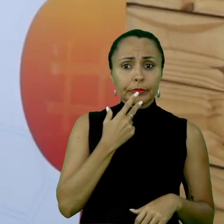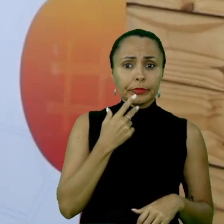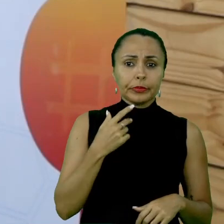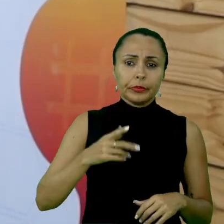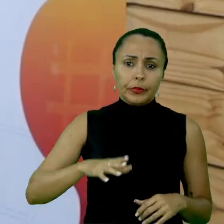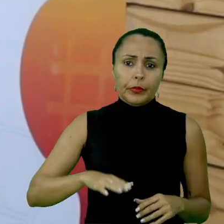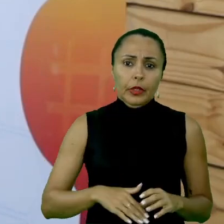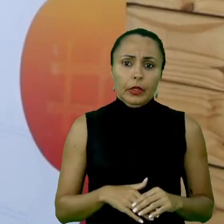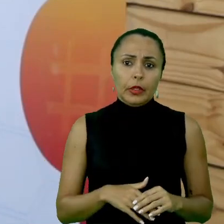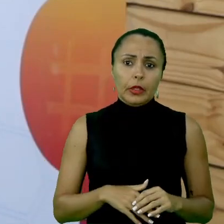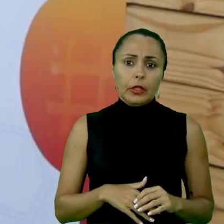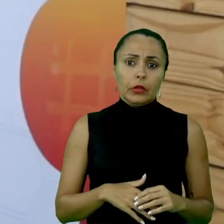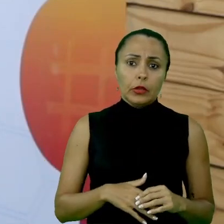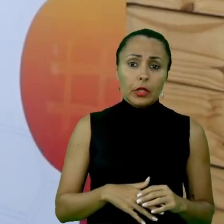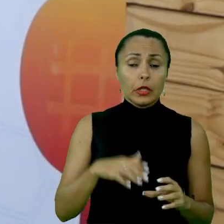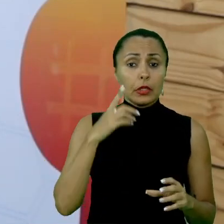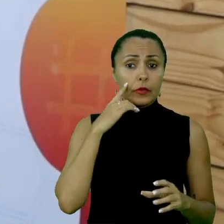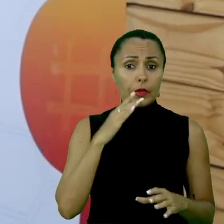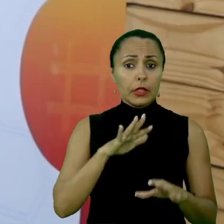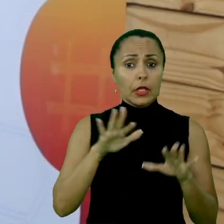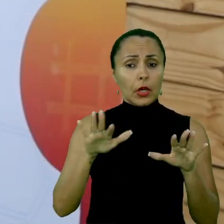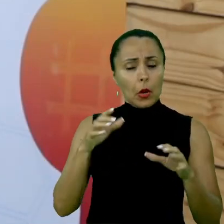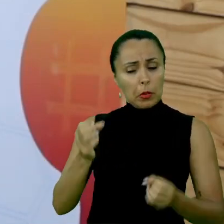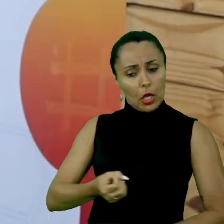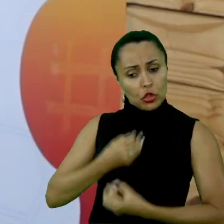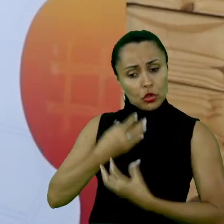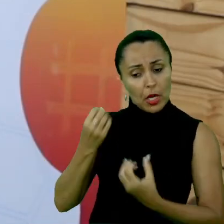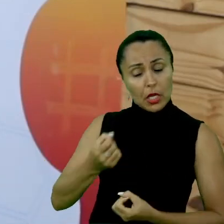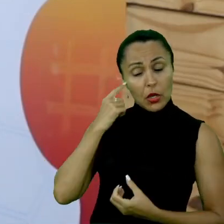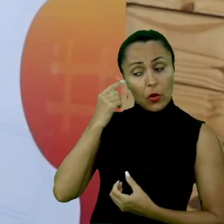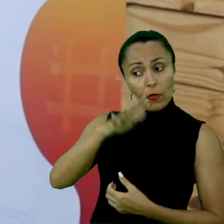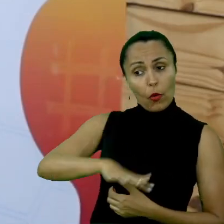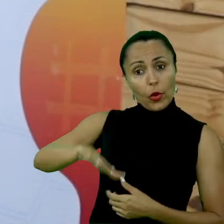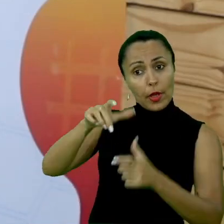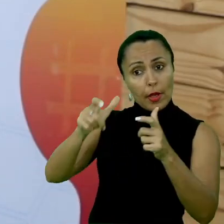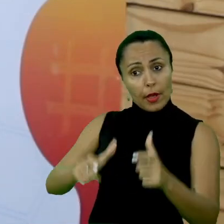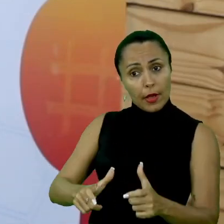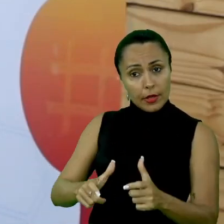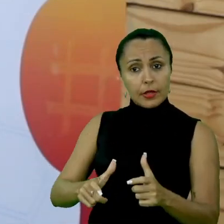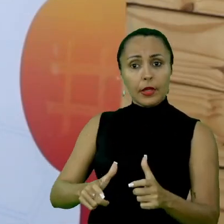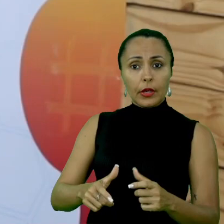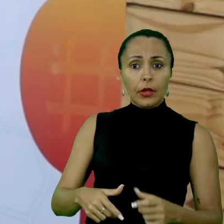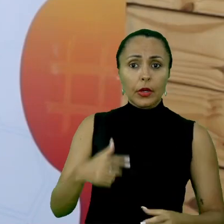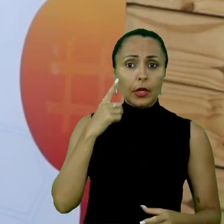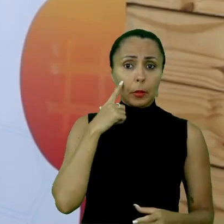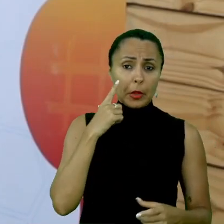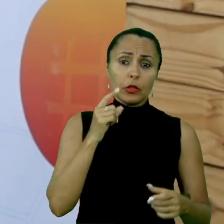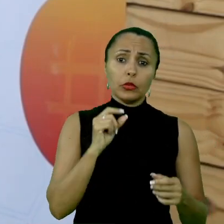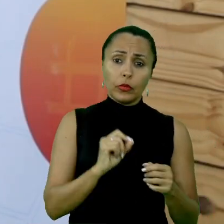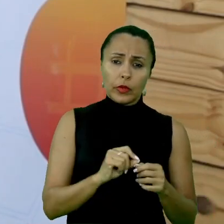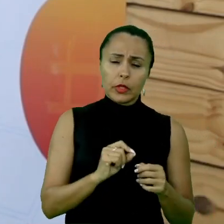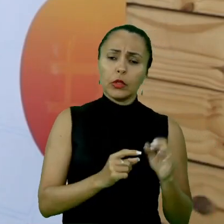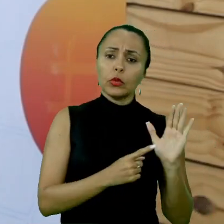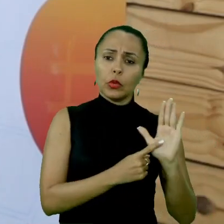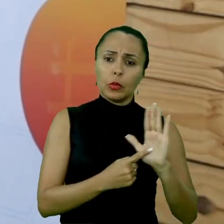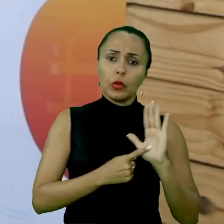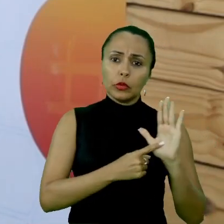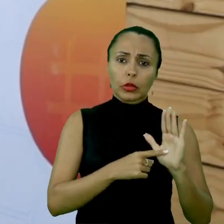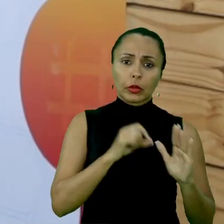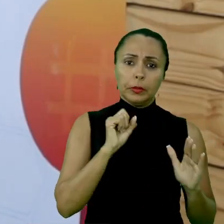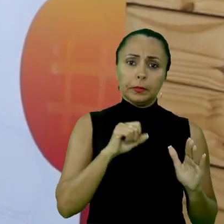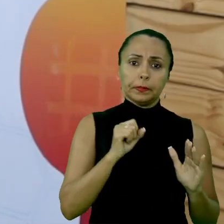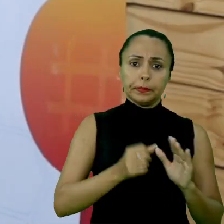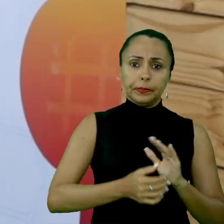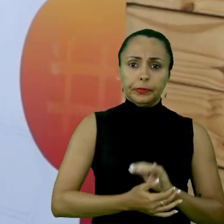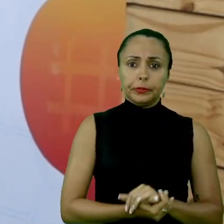olha, eu bebi aqui, minha inspiração foi essa, mas estou te mostrando que foi o resultado